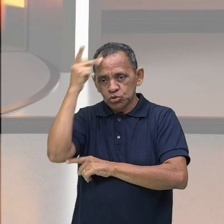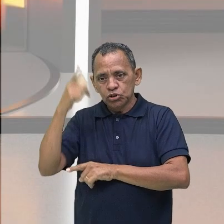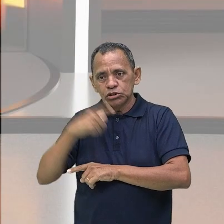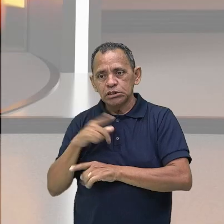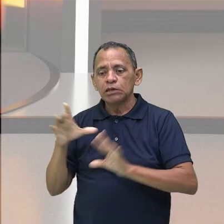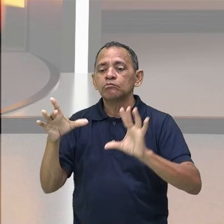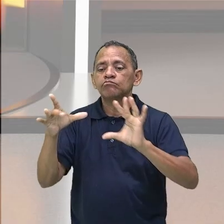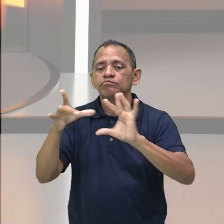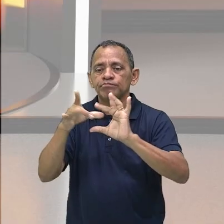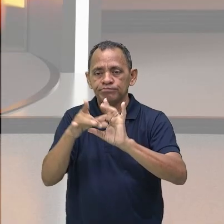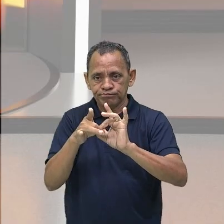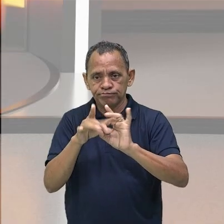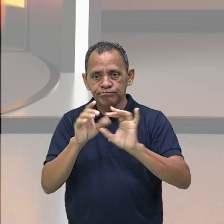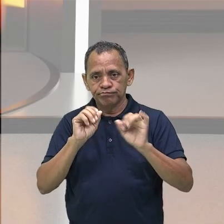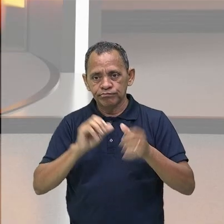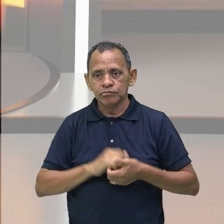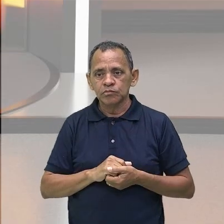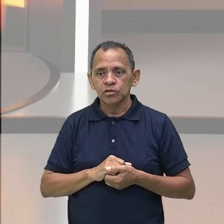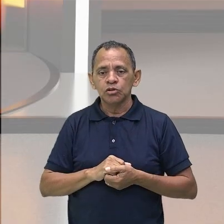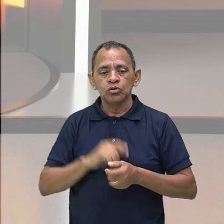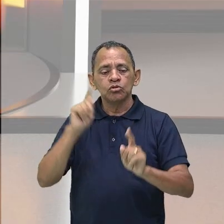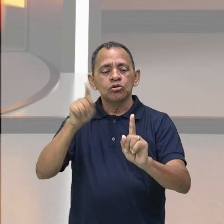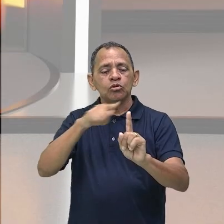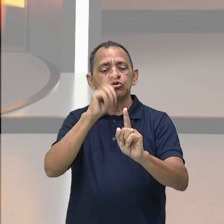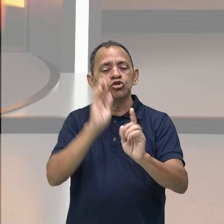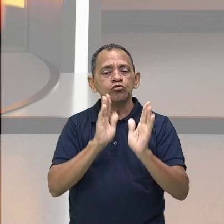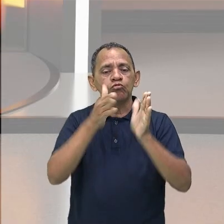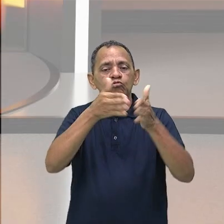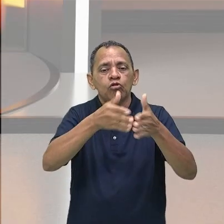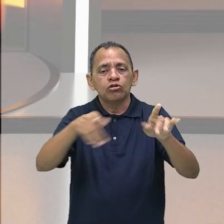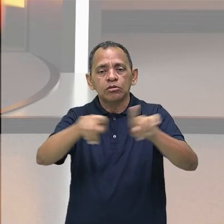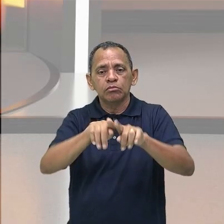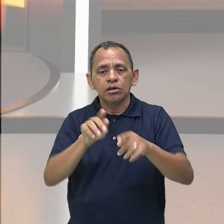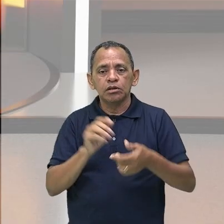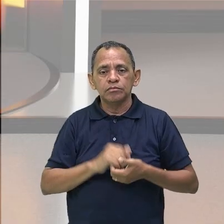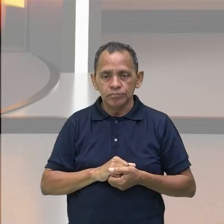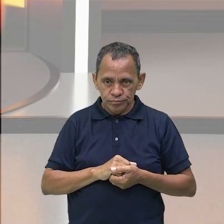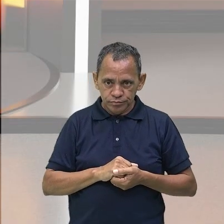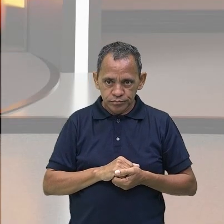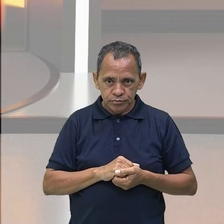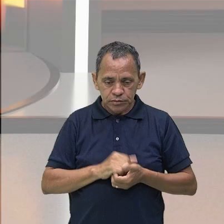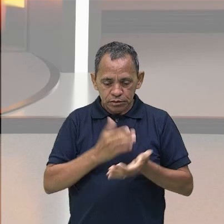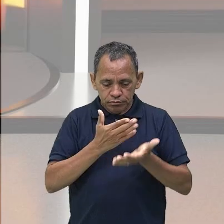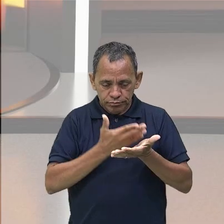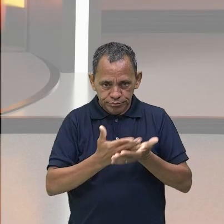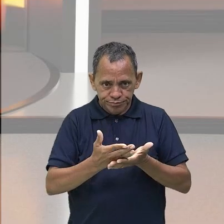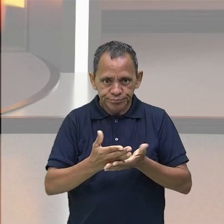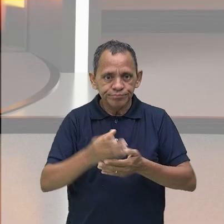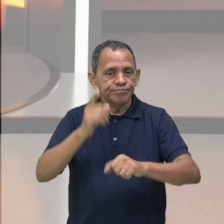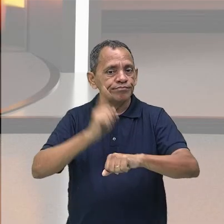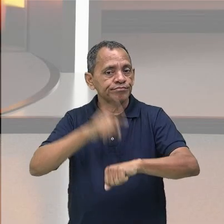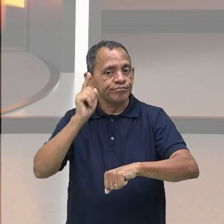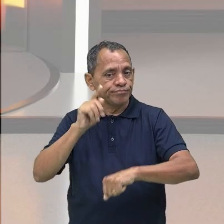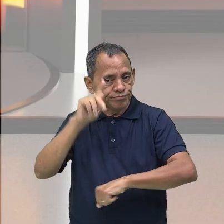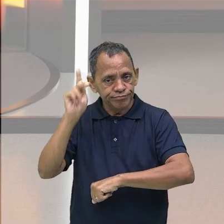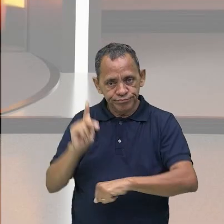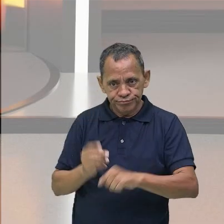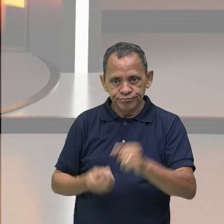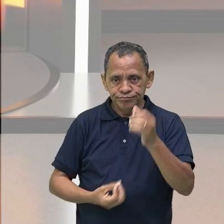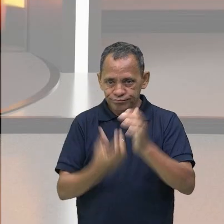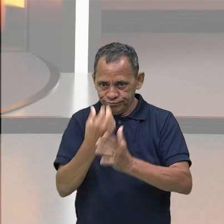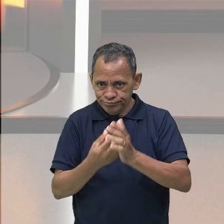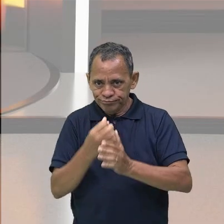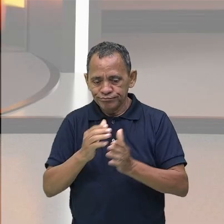conexão, um objetivo em comum ali, a partir do momento histórico que ocorreu o surgimento daquela